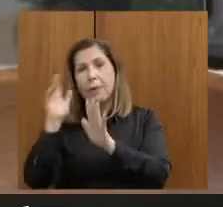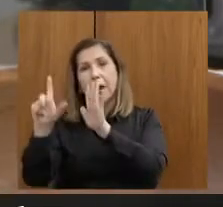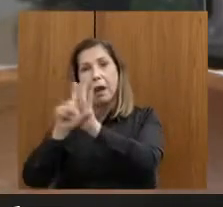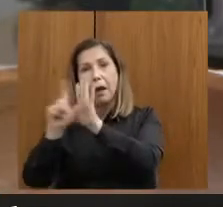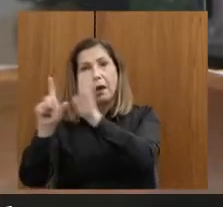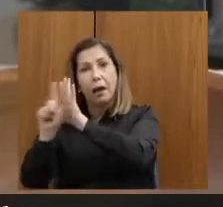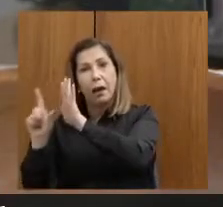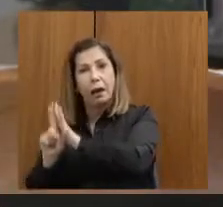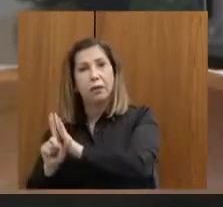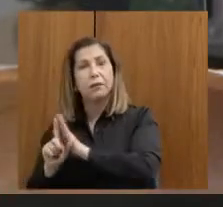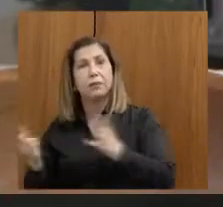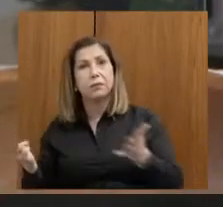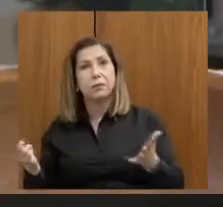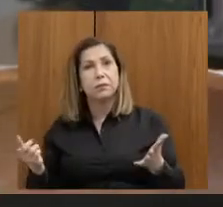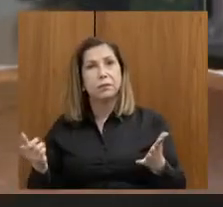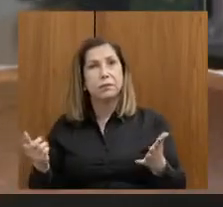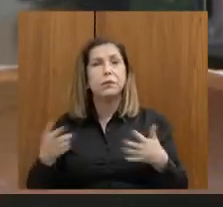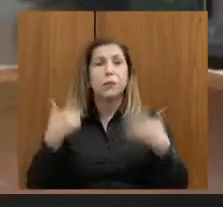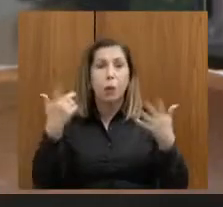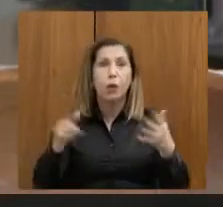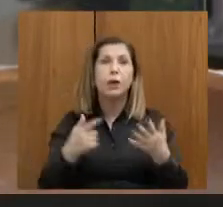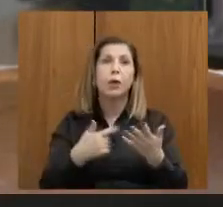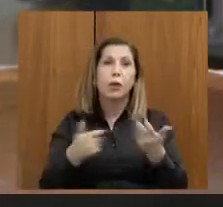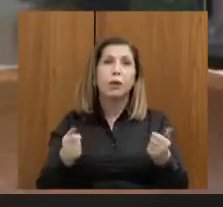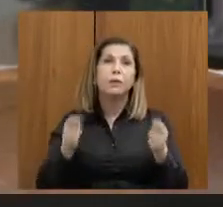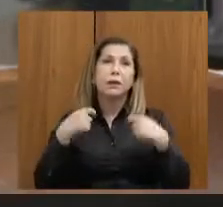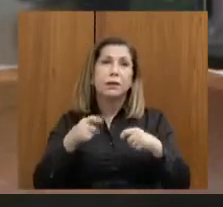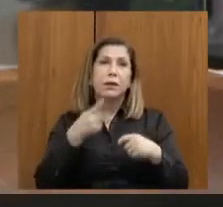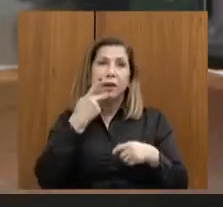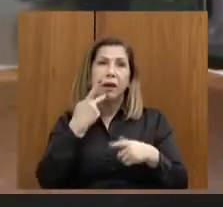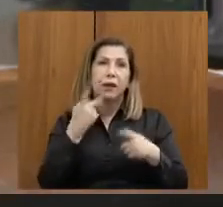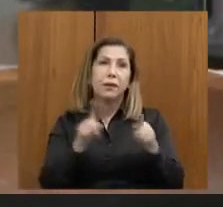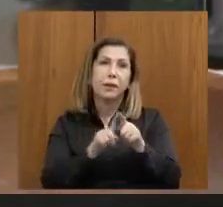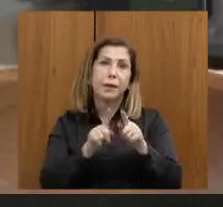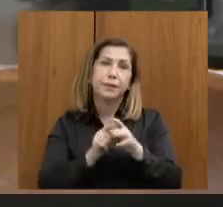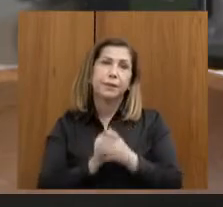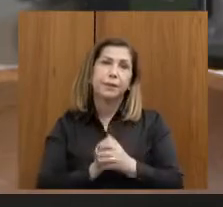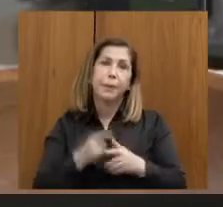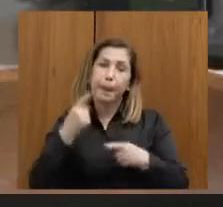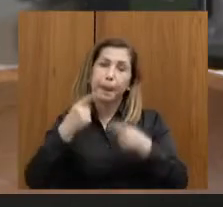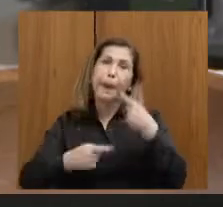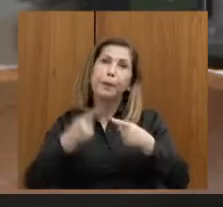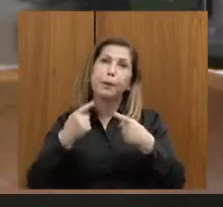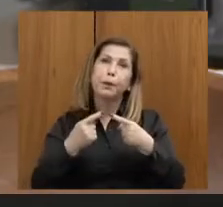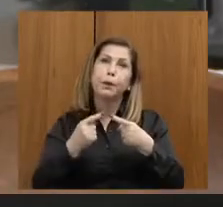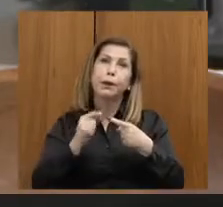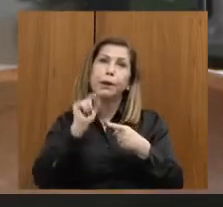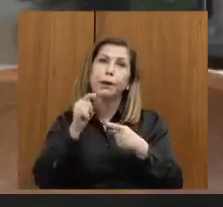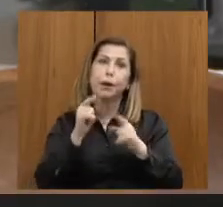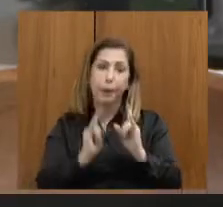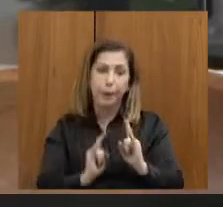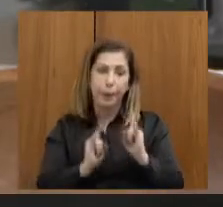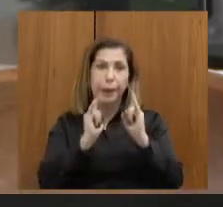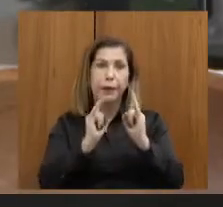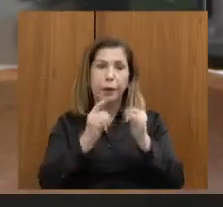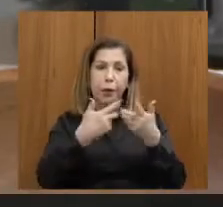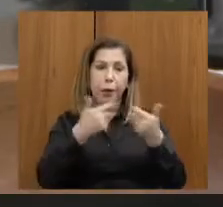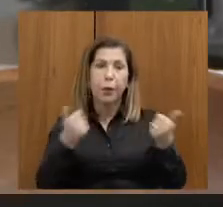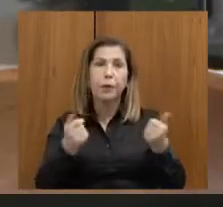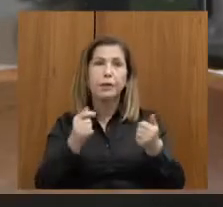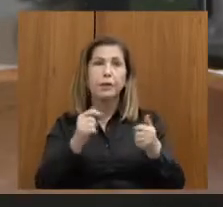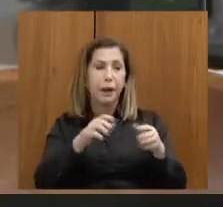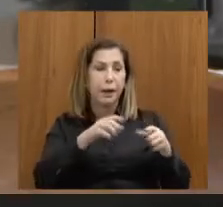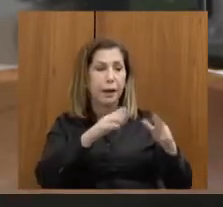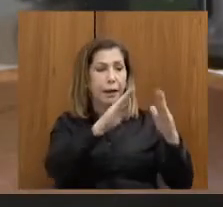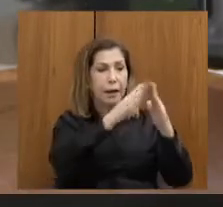deles Ah e outra coisa que também precisa dizer que essa política de patrimônio vão passar os terreiros aqui em